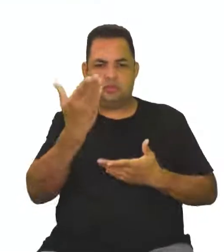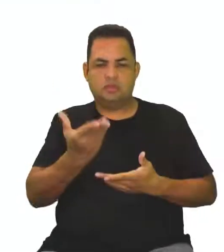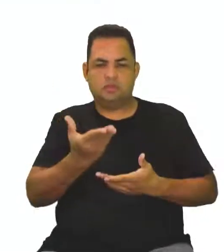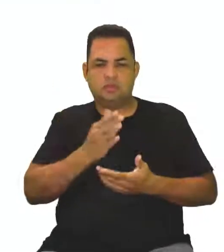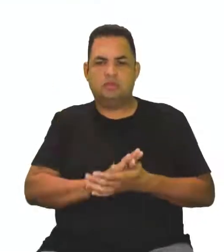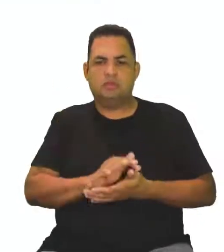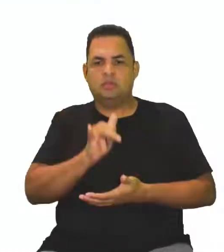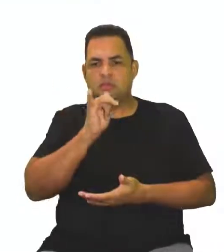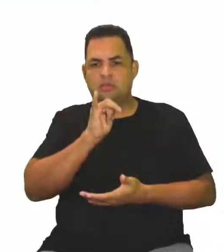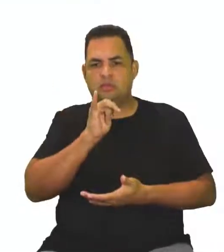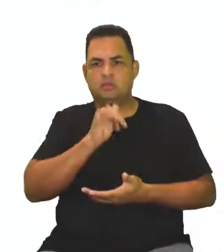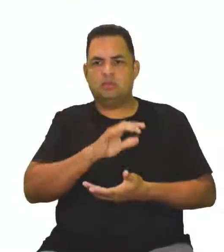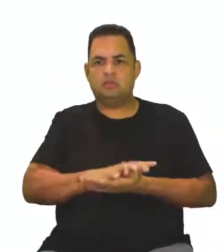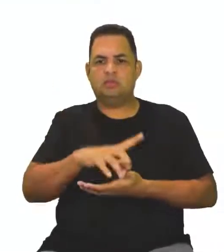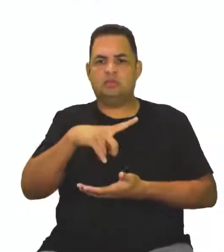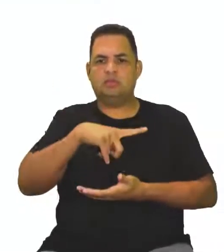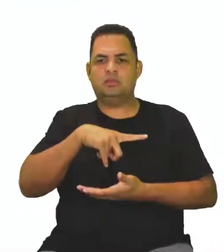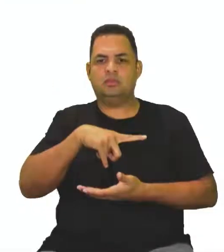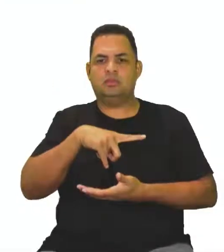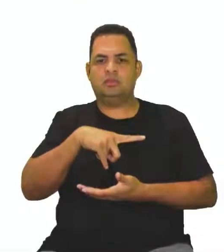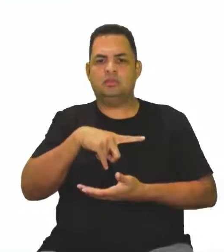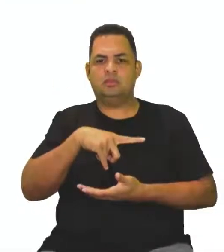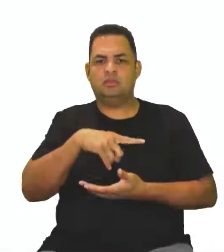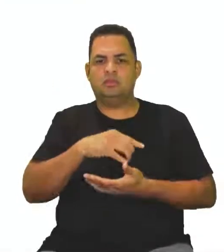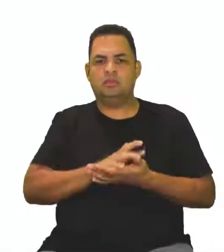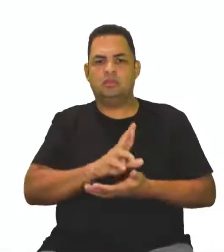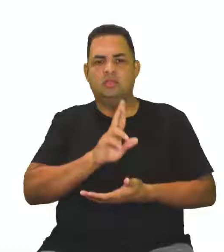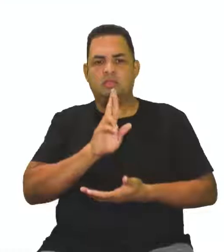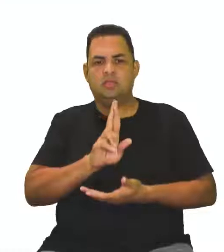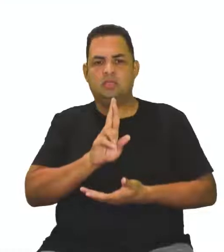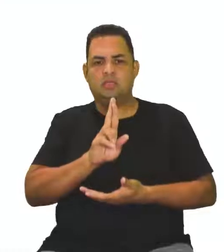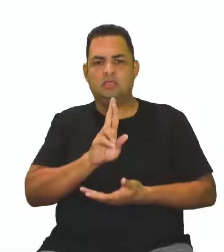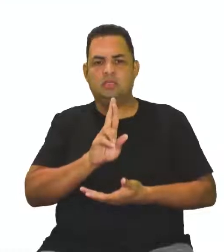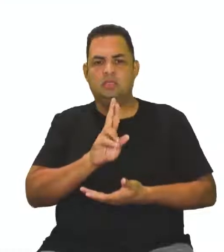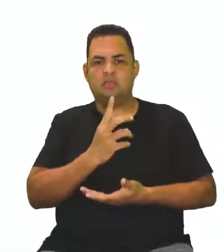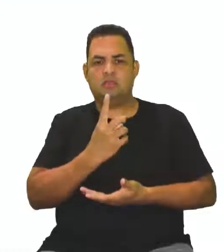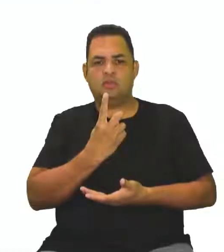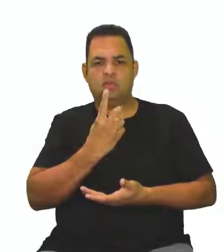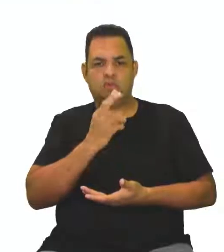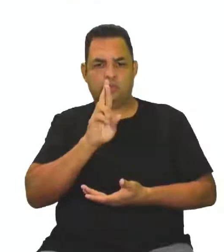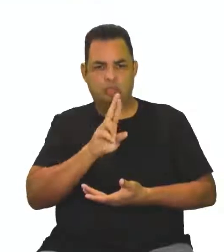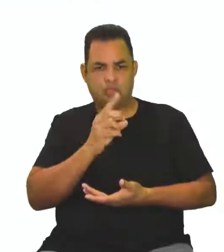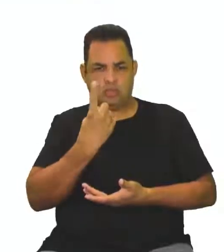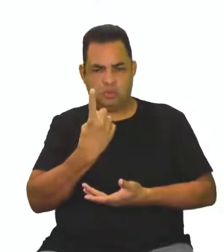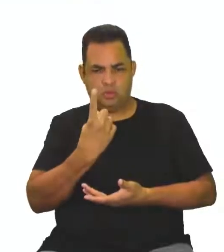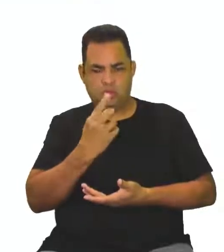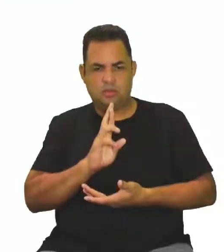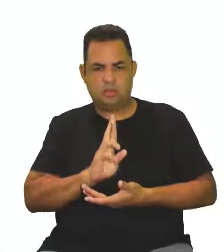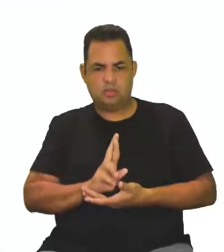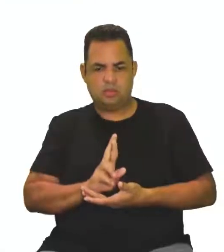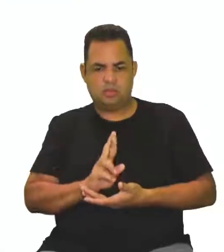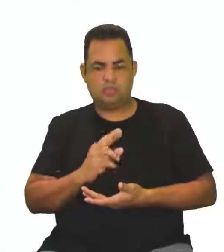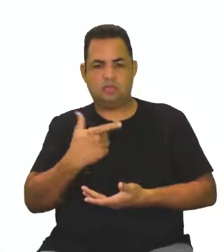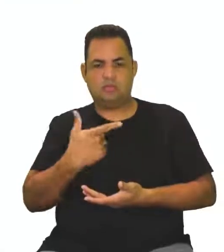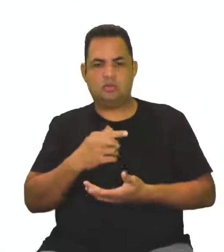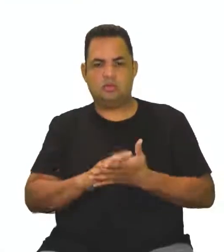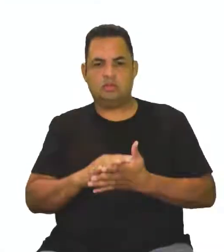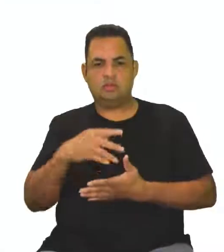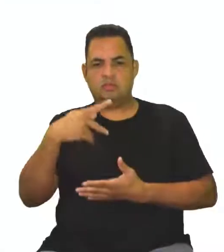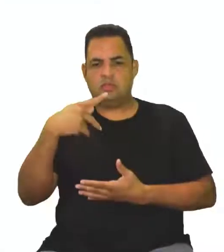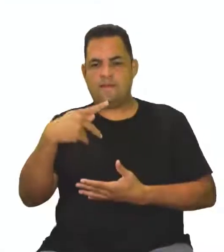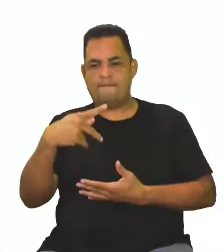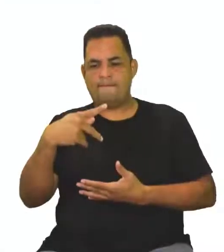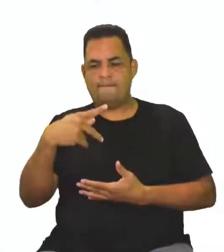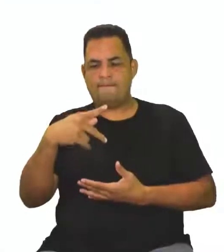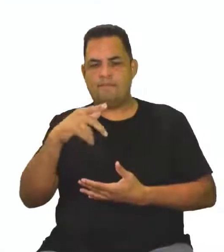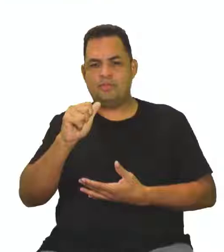por exemplo, nós temos R1 e R2 associados em paralelo.